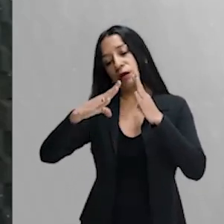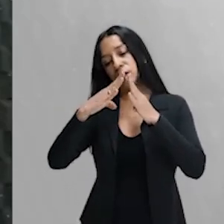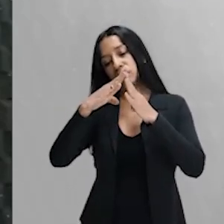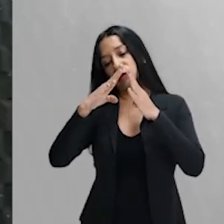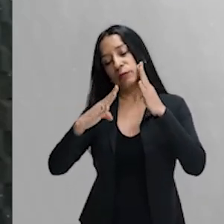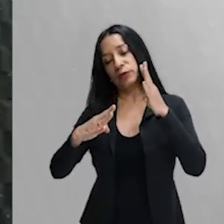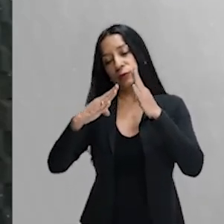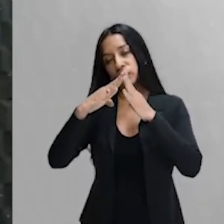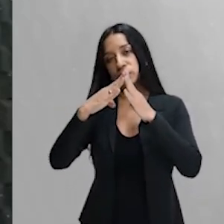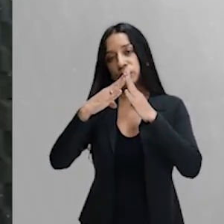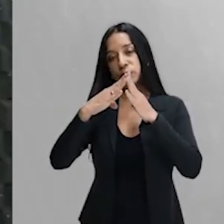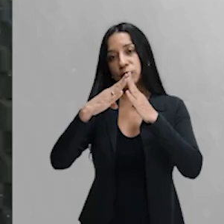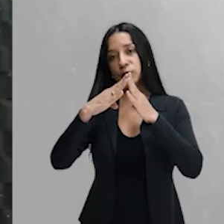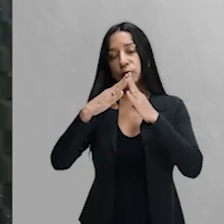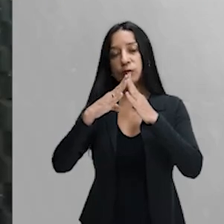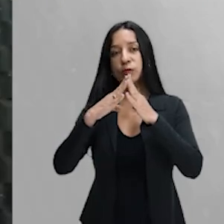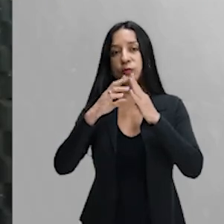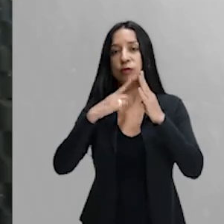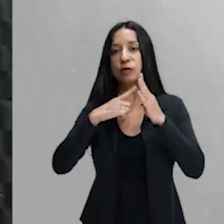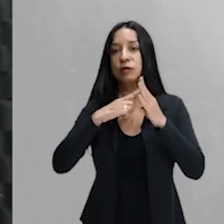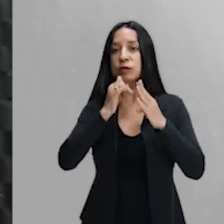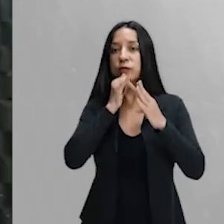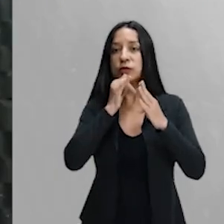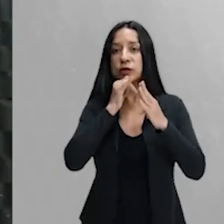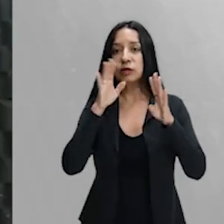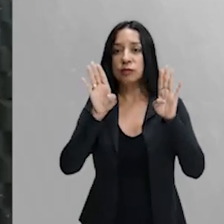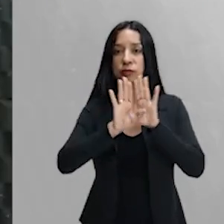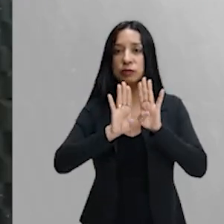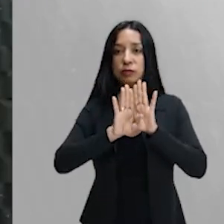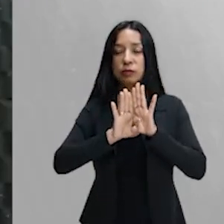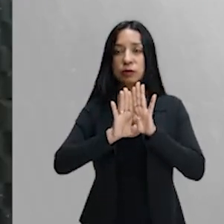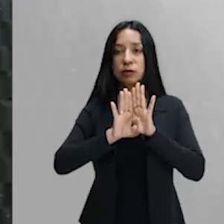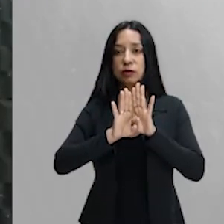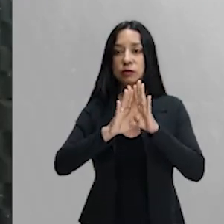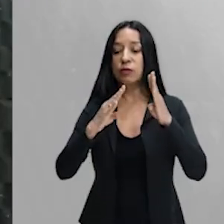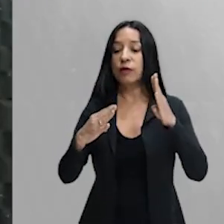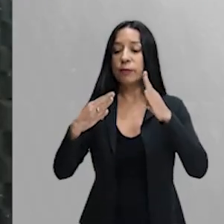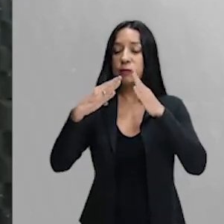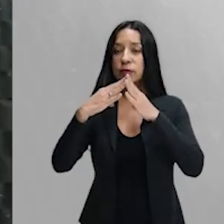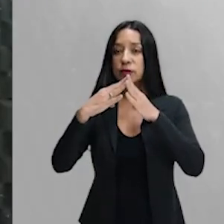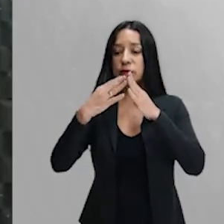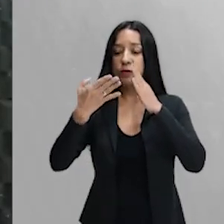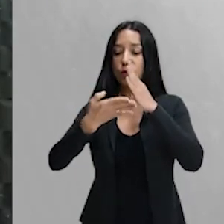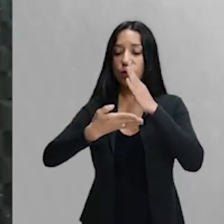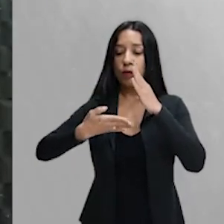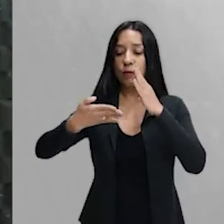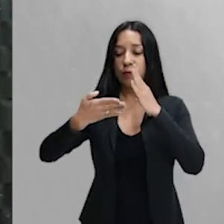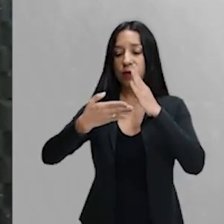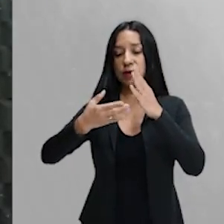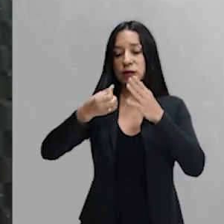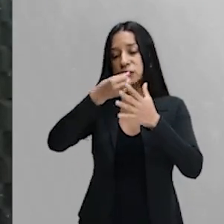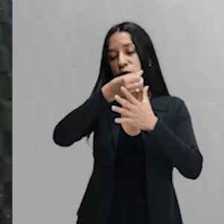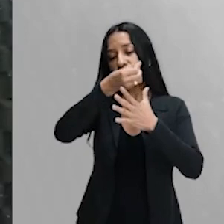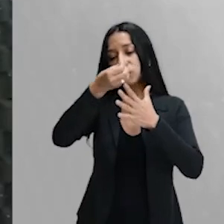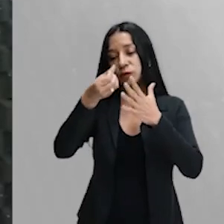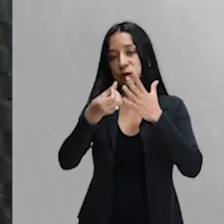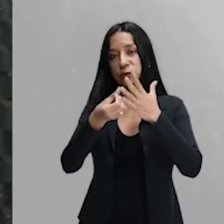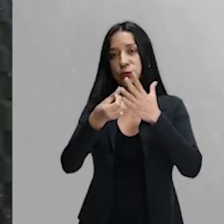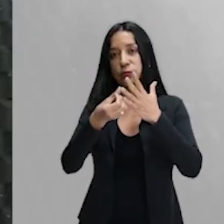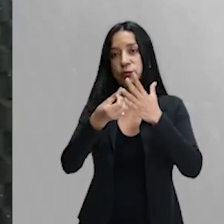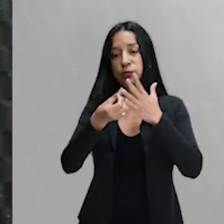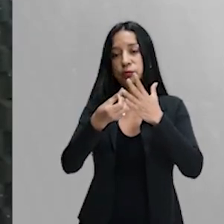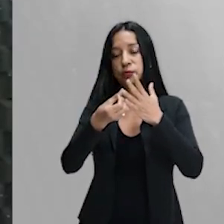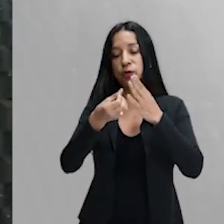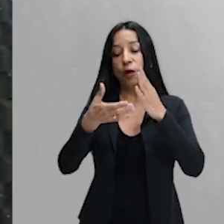dessa pirâmide, tá? Nós temos um exemplo aqui de uma pirâmide com uma base hexagonal. Então, uma